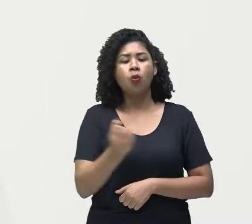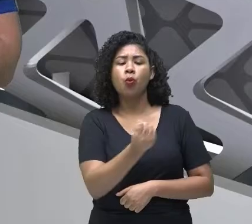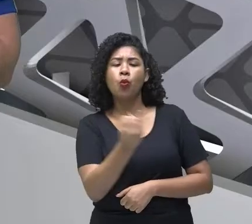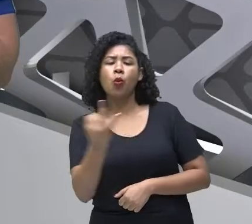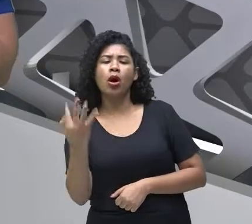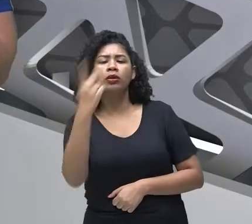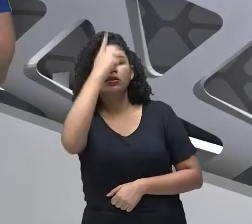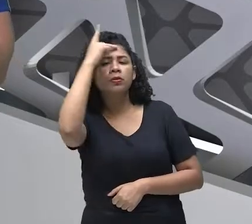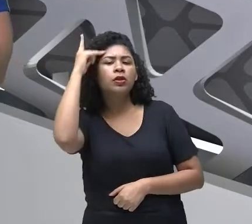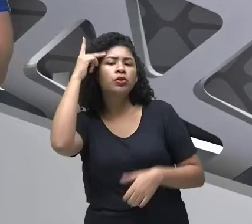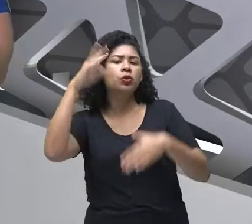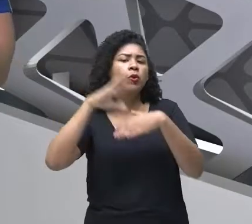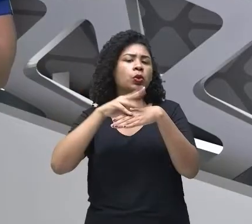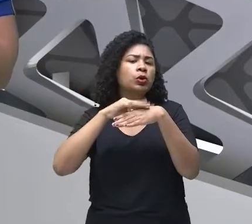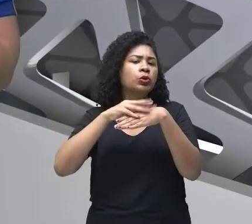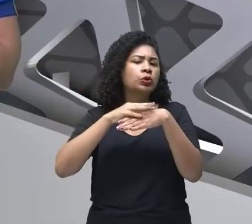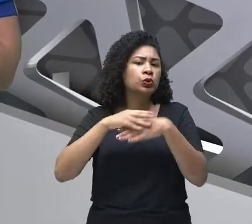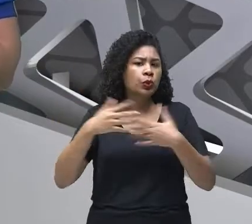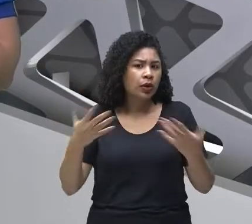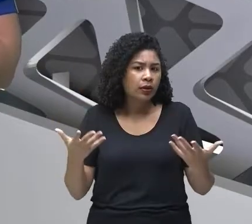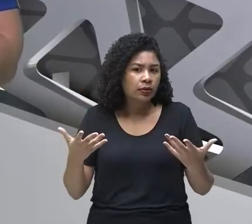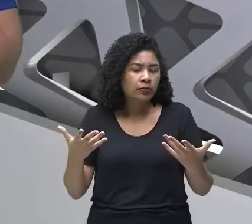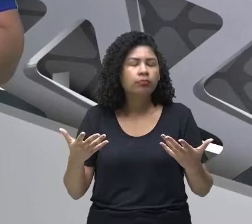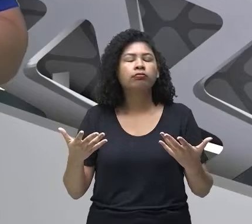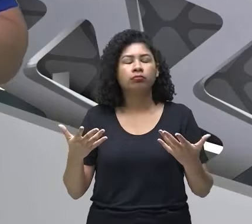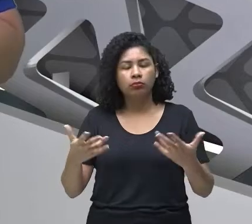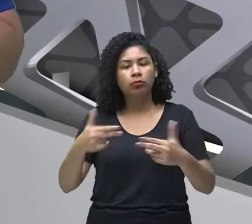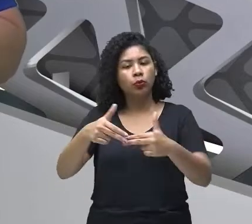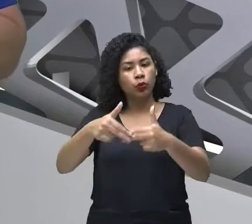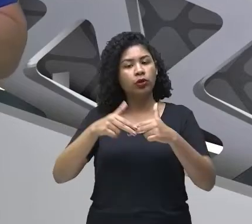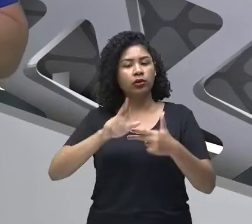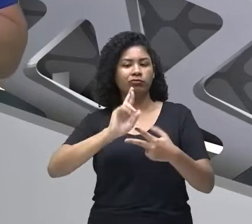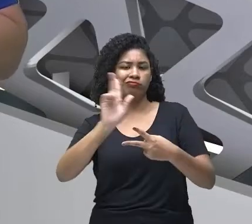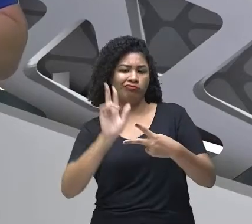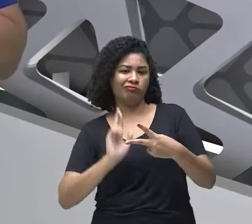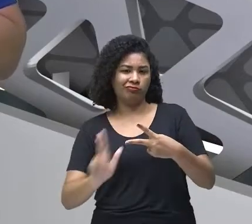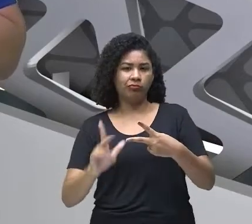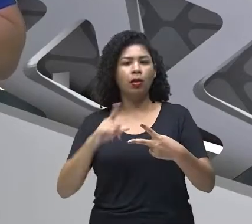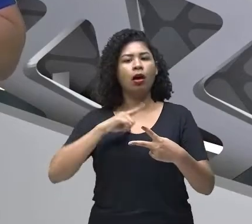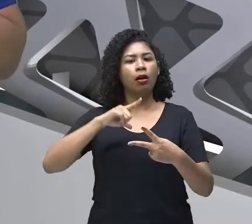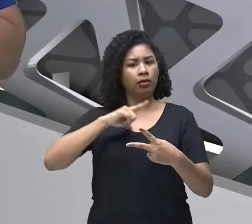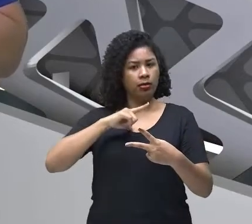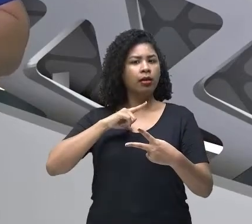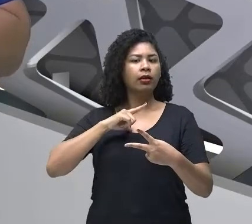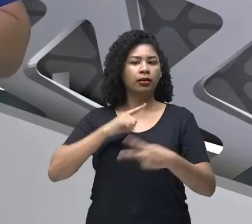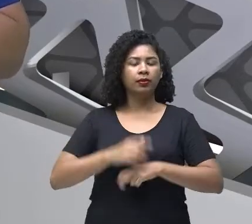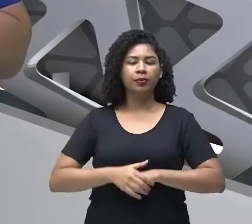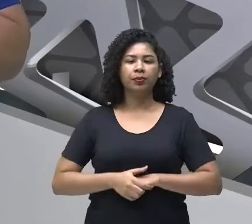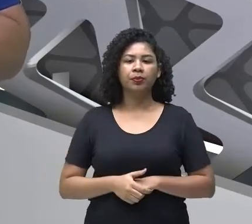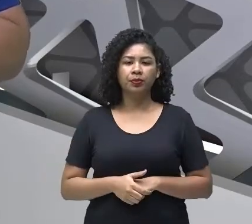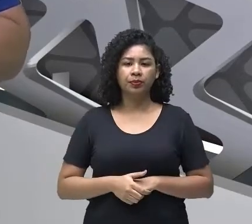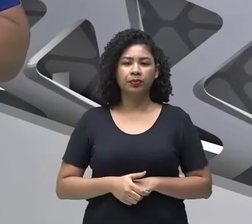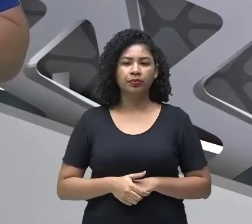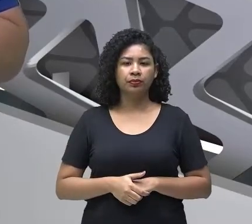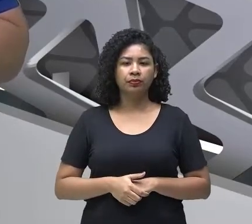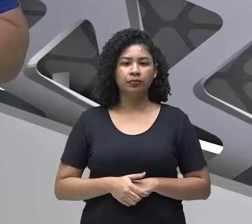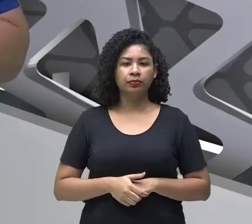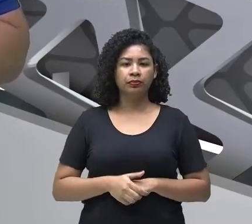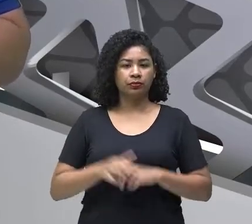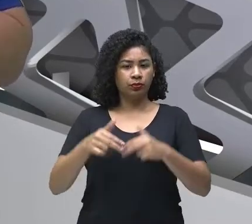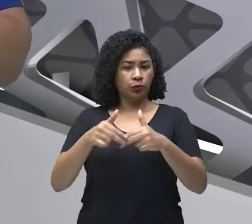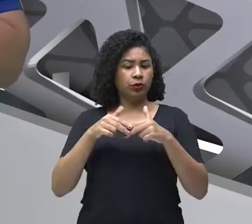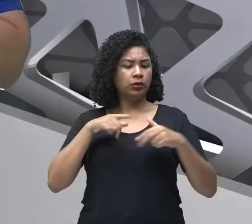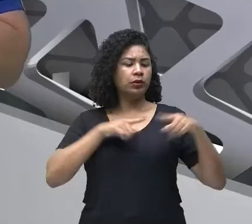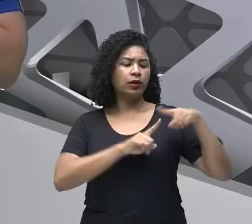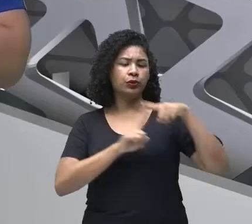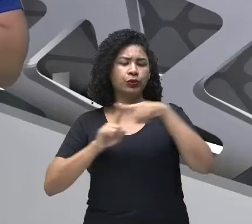população que está sendo atingida com essa doença, a gente tem a diferenciação na classificação